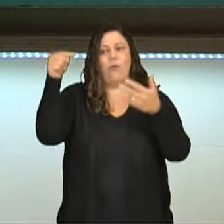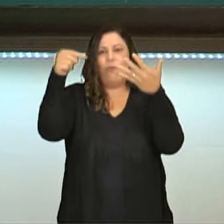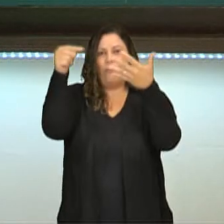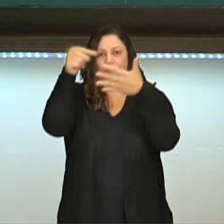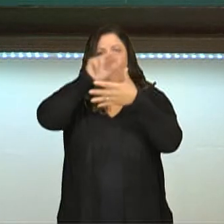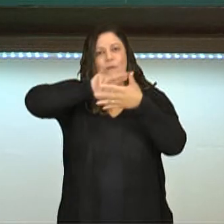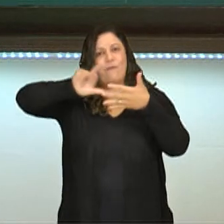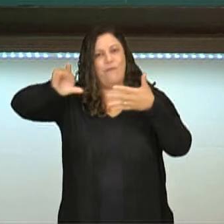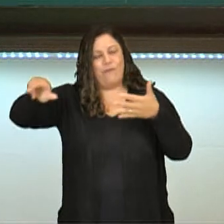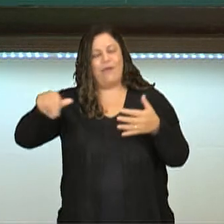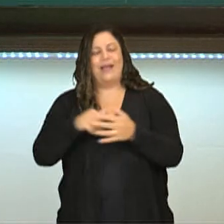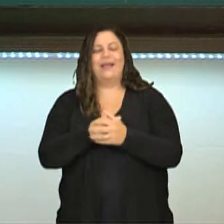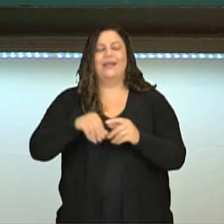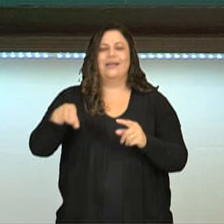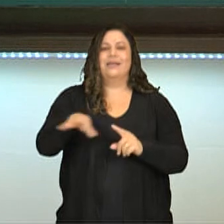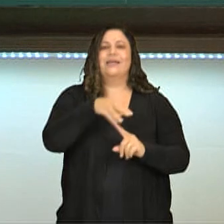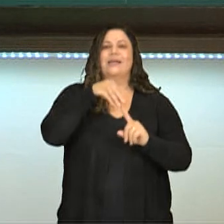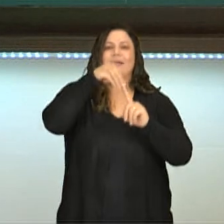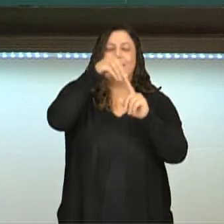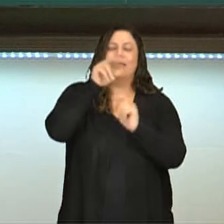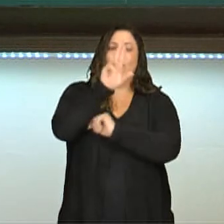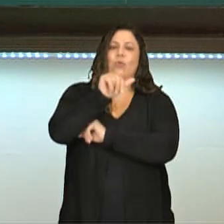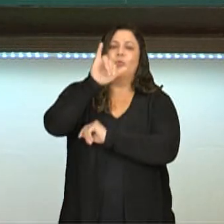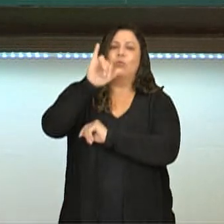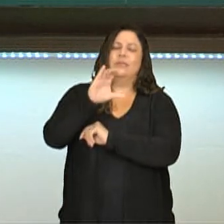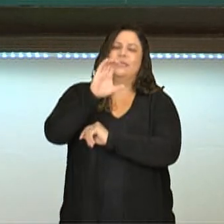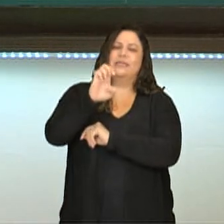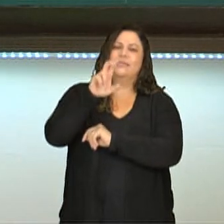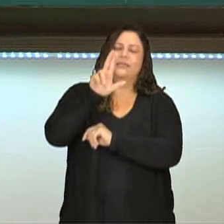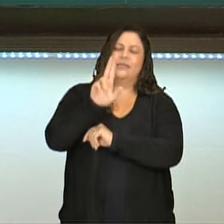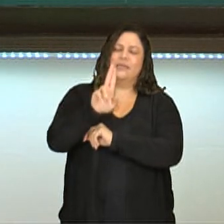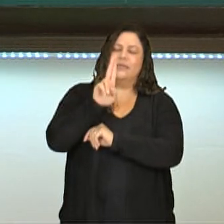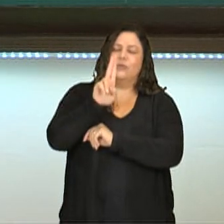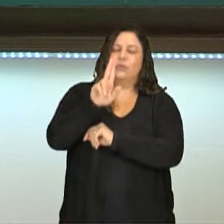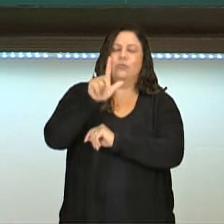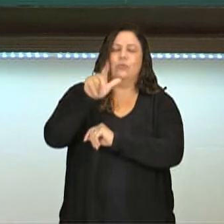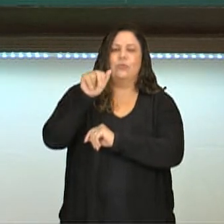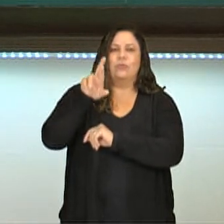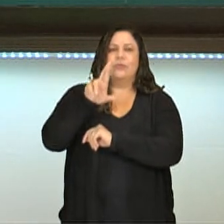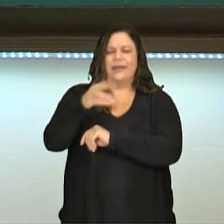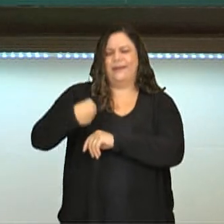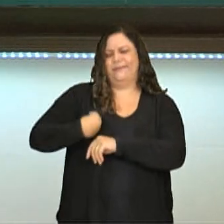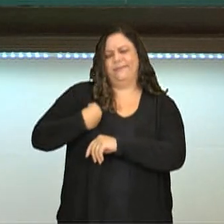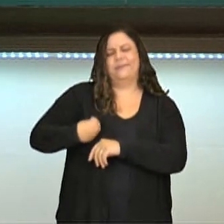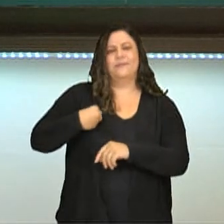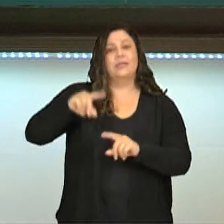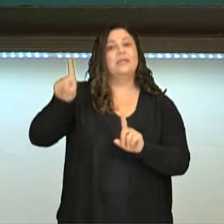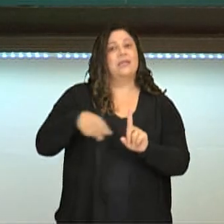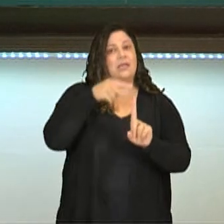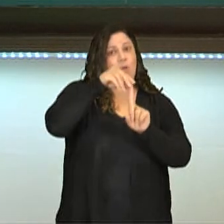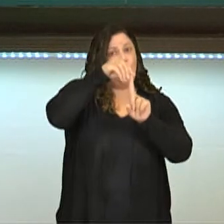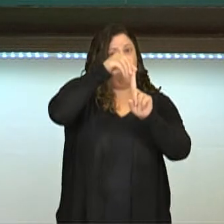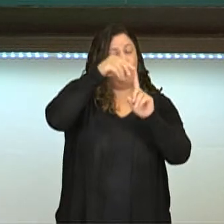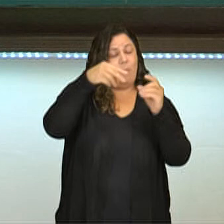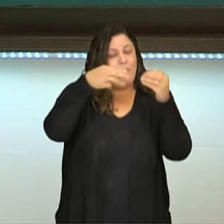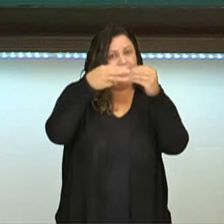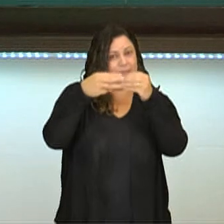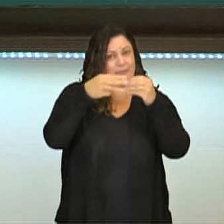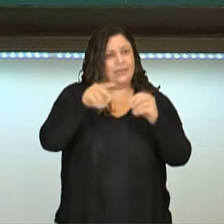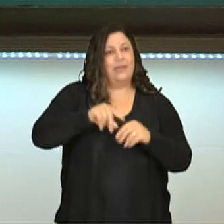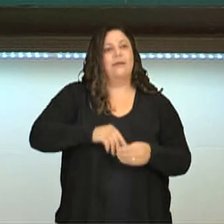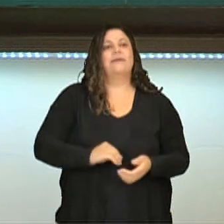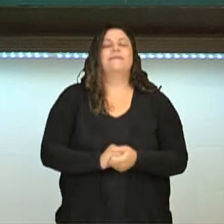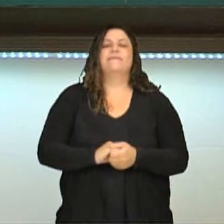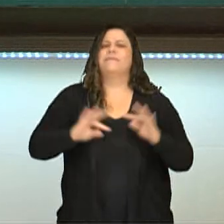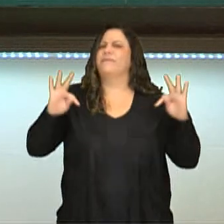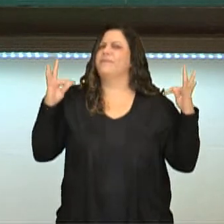for unicelular, ele já está na condição de ser considerado um ser vivo, porque ele tem pelo menos uma célula. Todos os